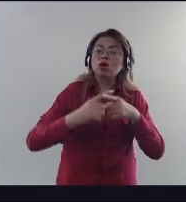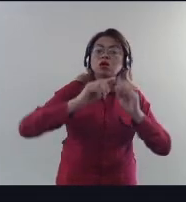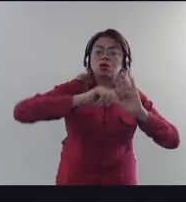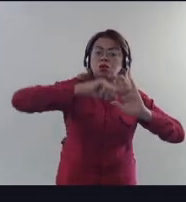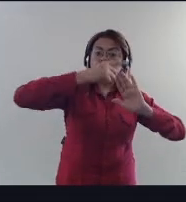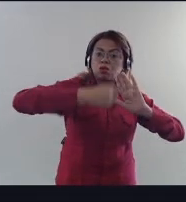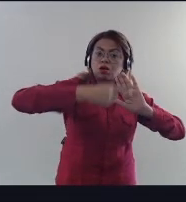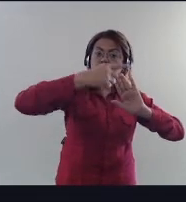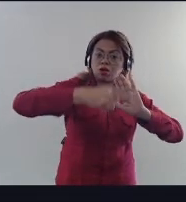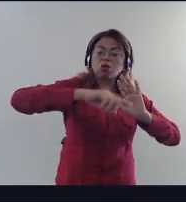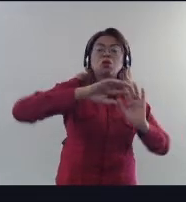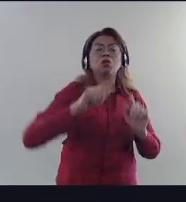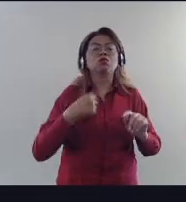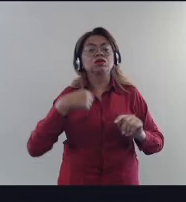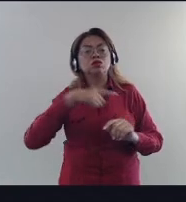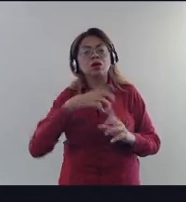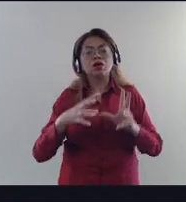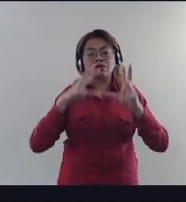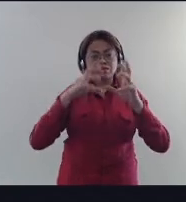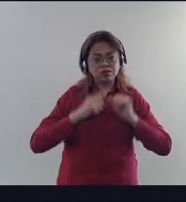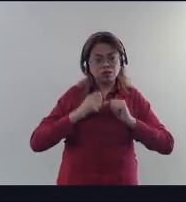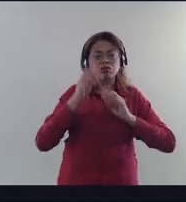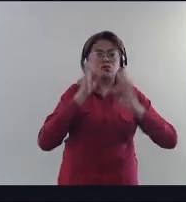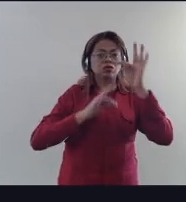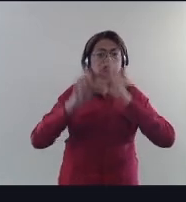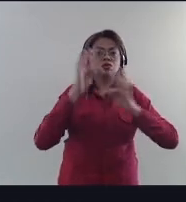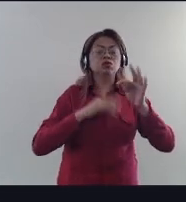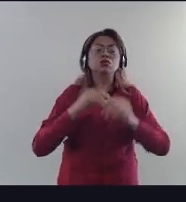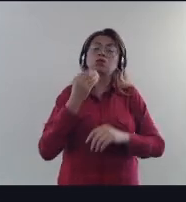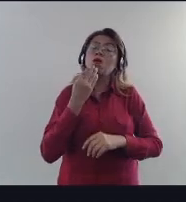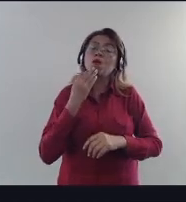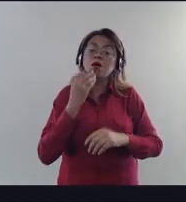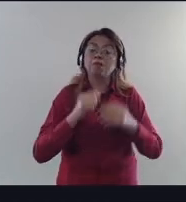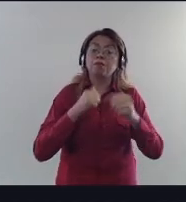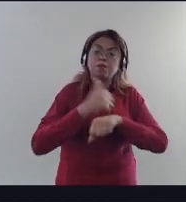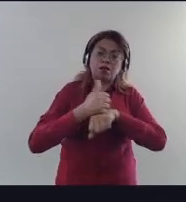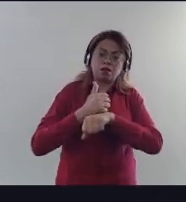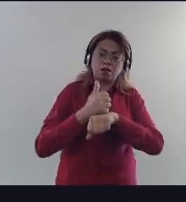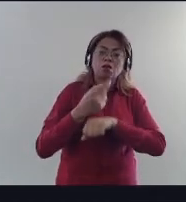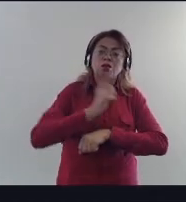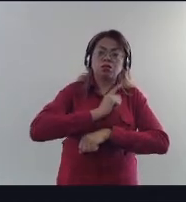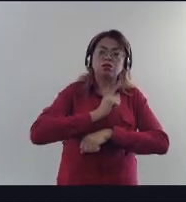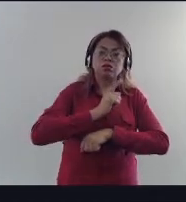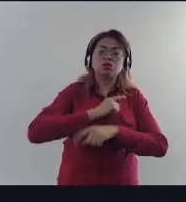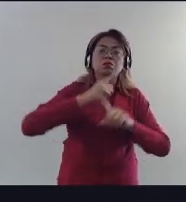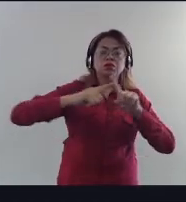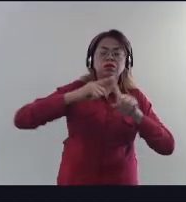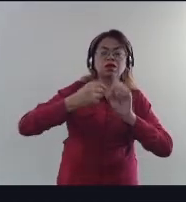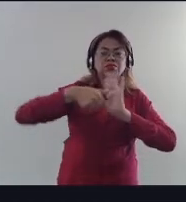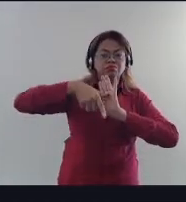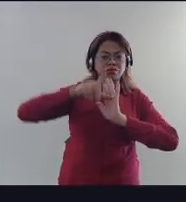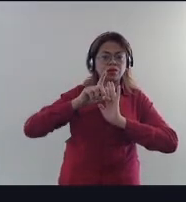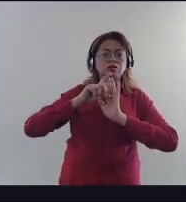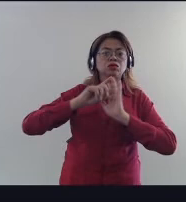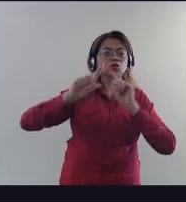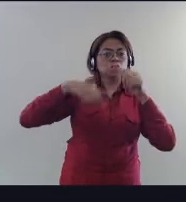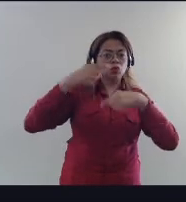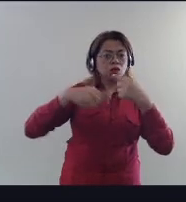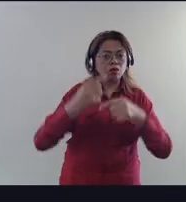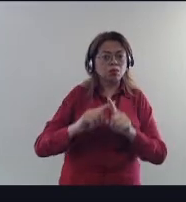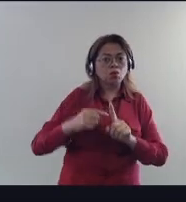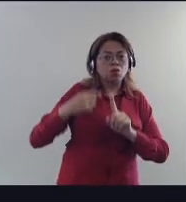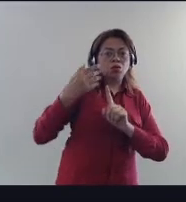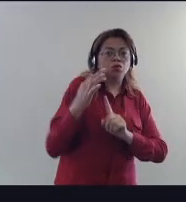da tecnologia. É preferível que eu esteja naquela metade anterior ao invés da metade